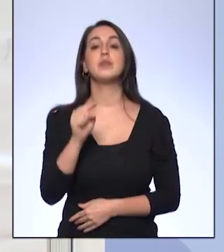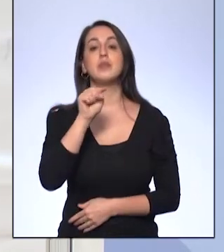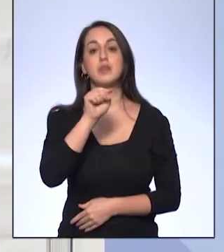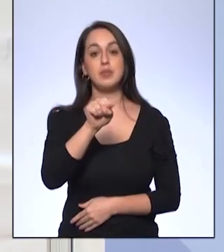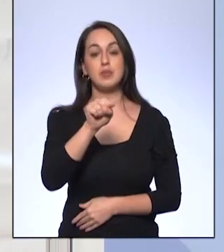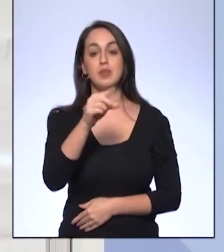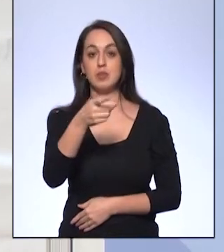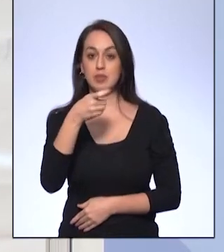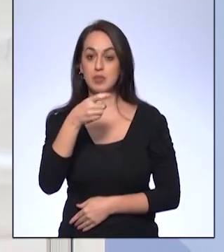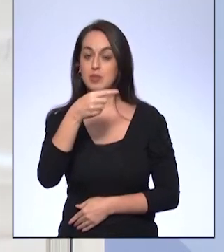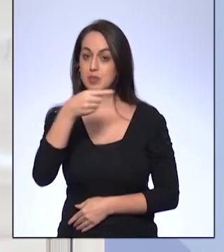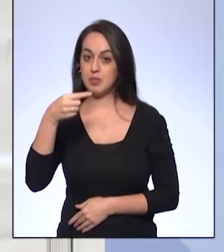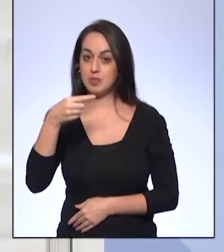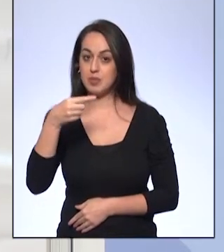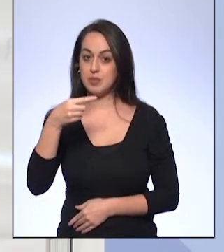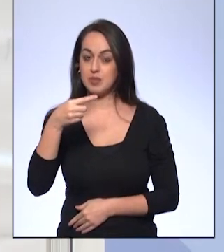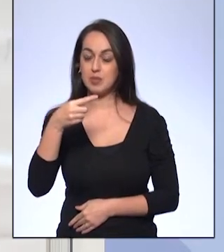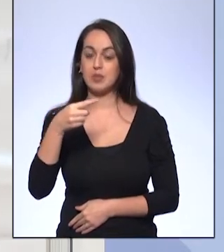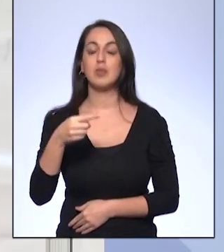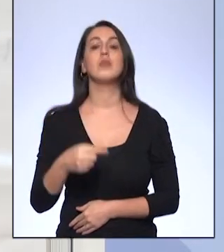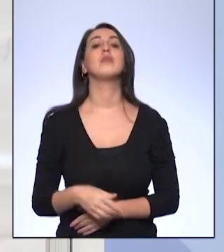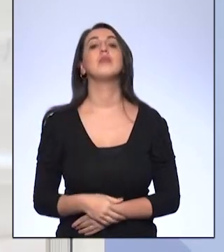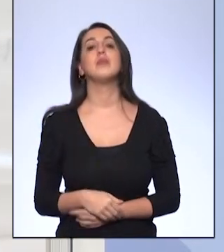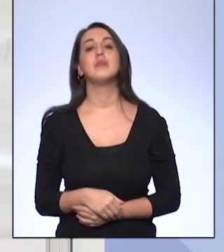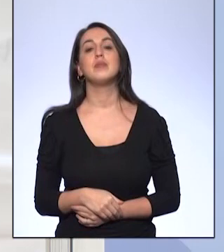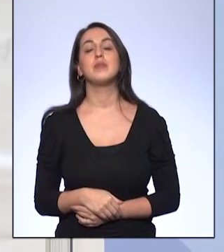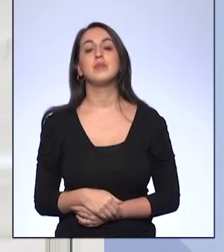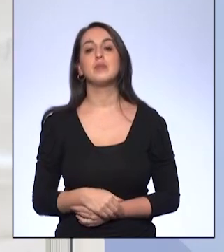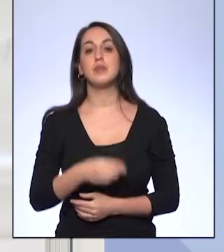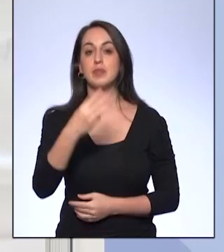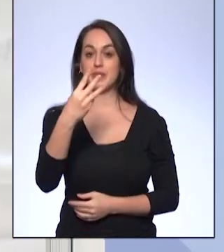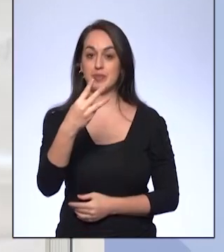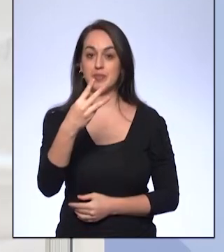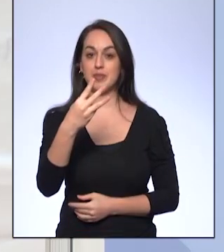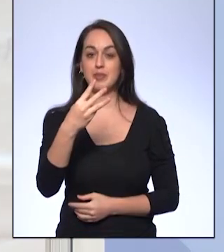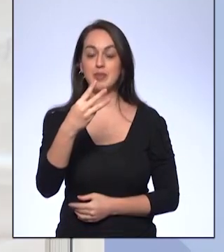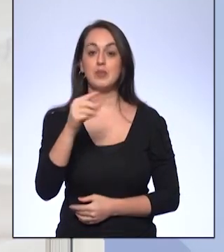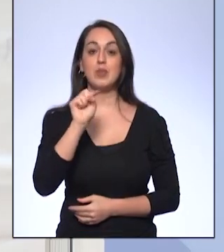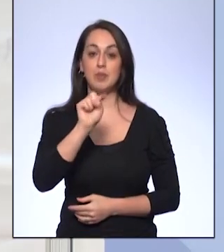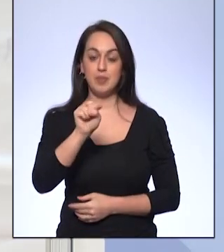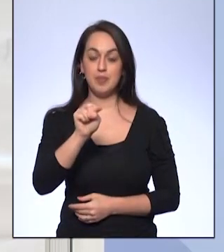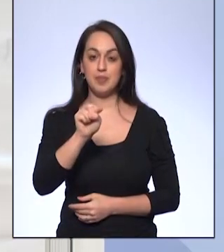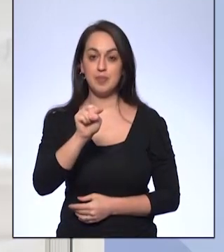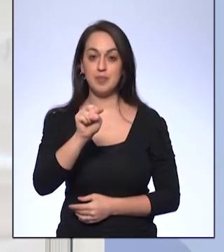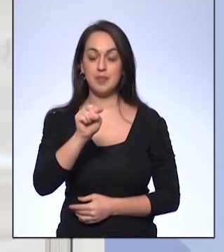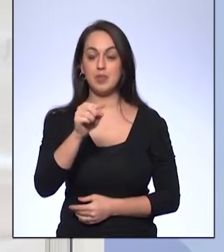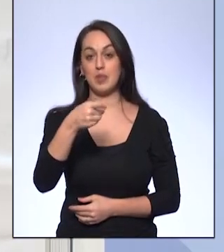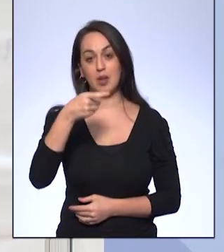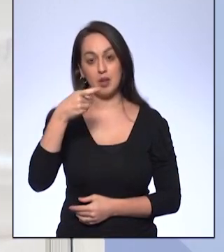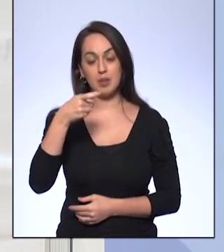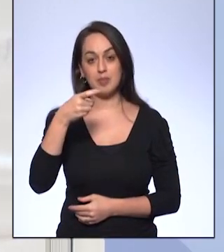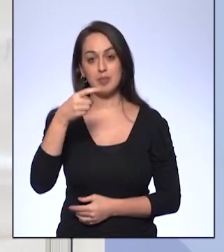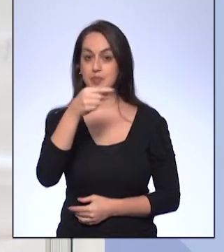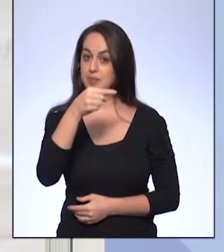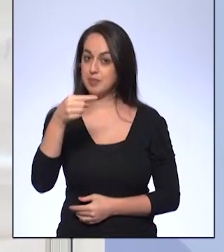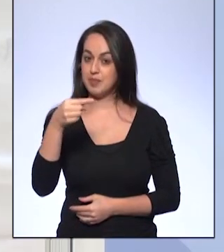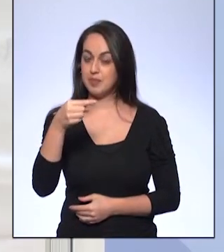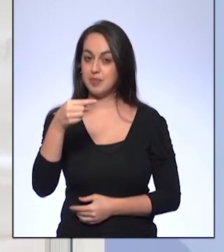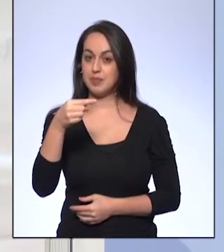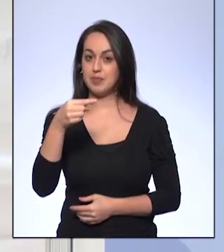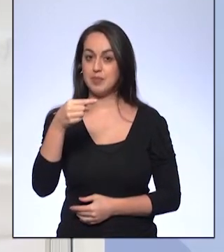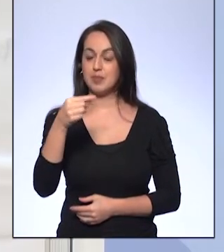vezes x menos, segunda raiz, 3, vezes x